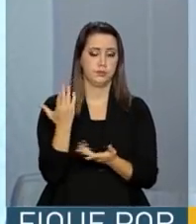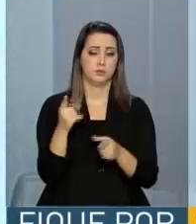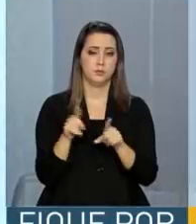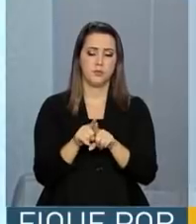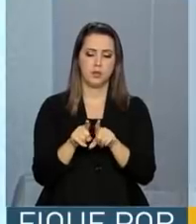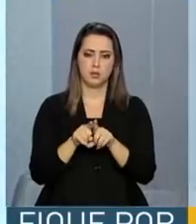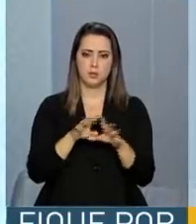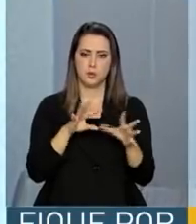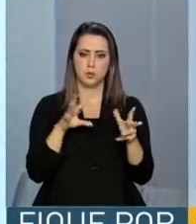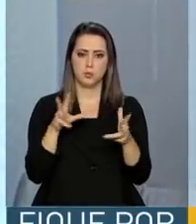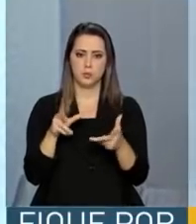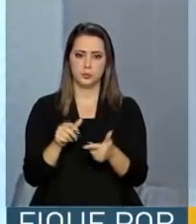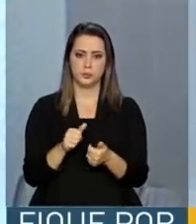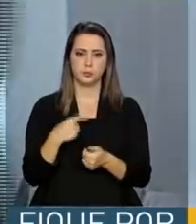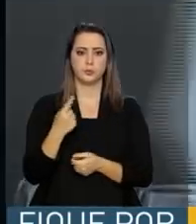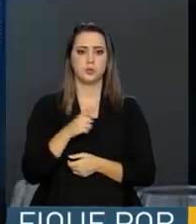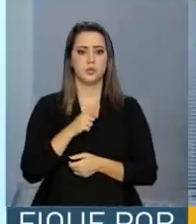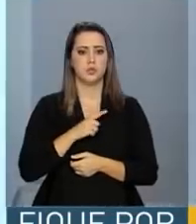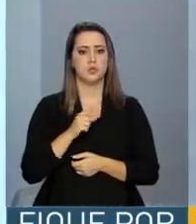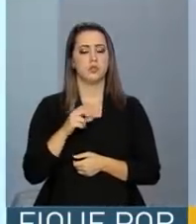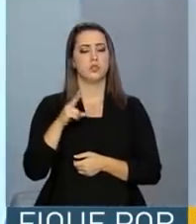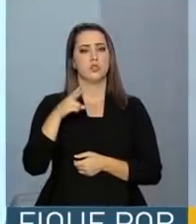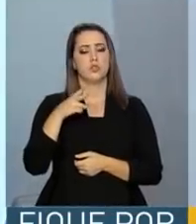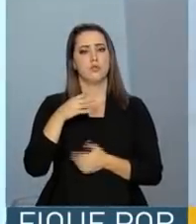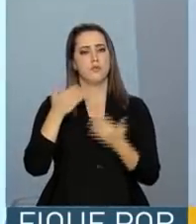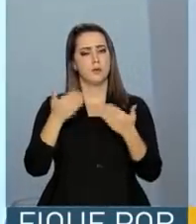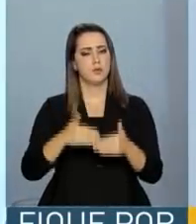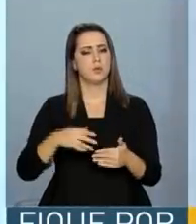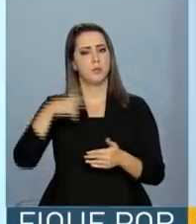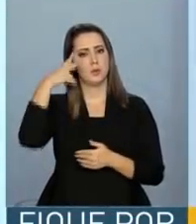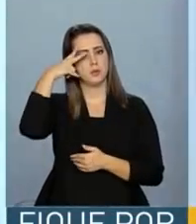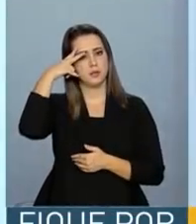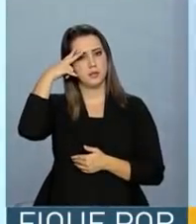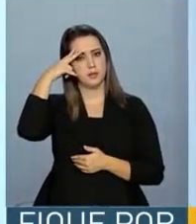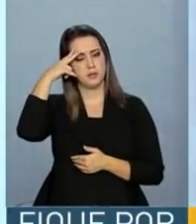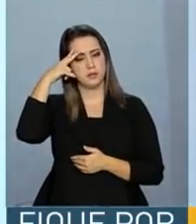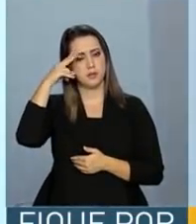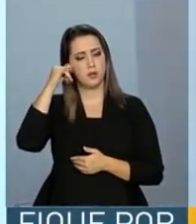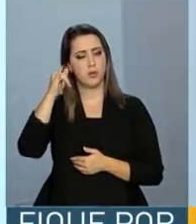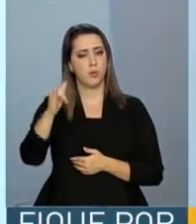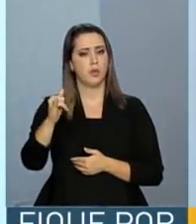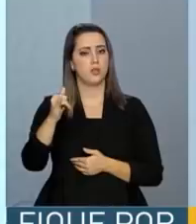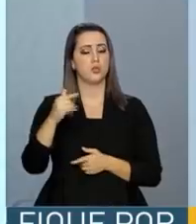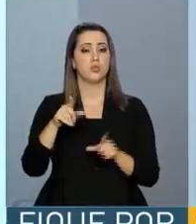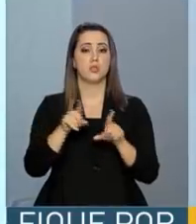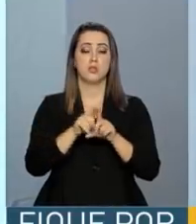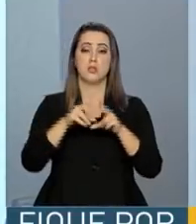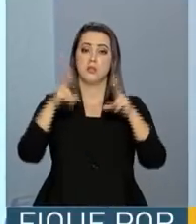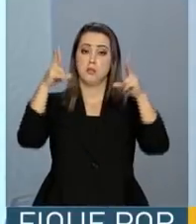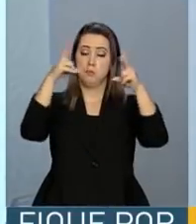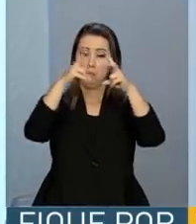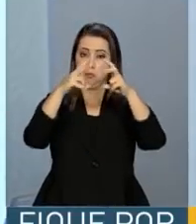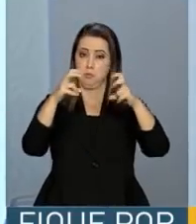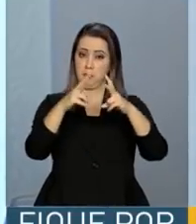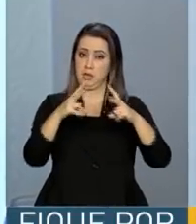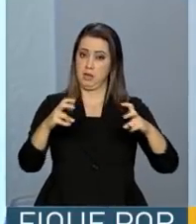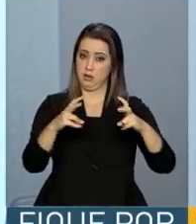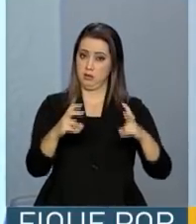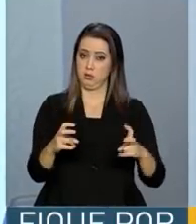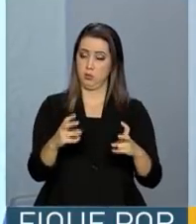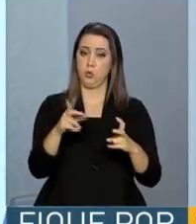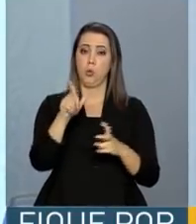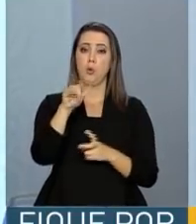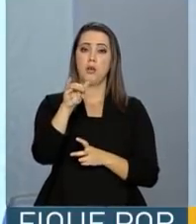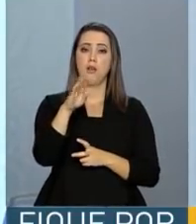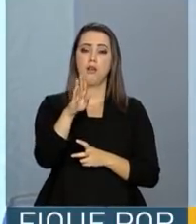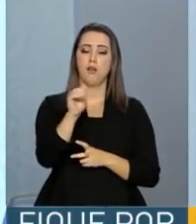temos presença tivermos presente no haiti isso é do passado temos presença do líbano e vamos ter presença ainda e outros e